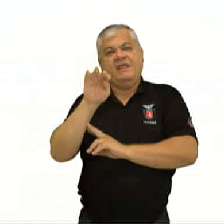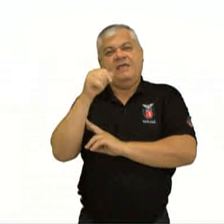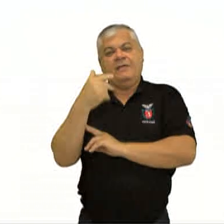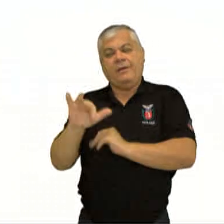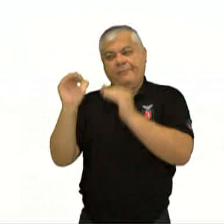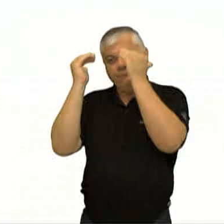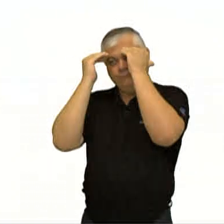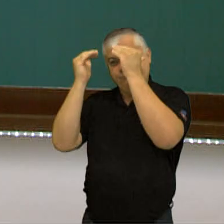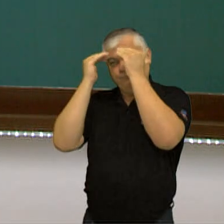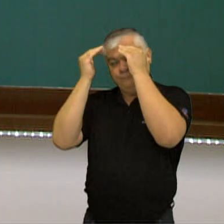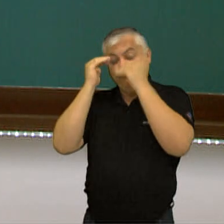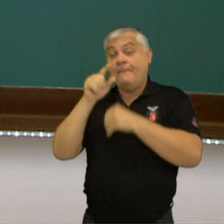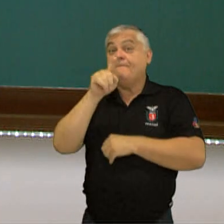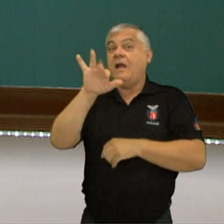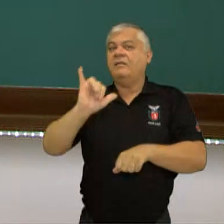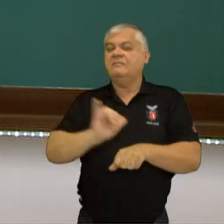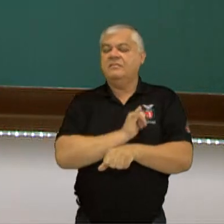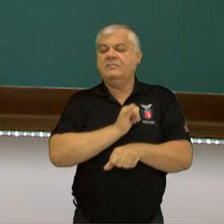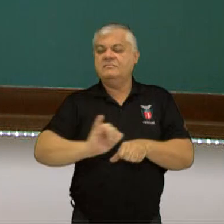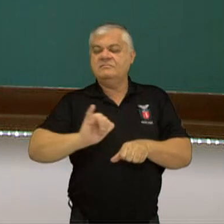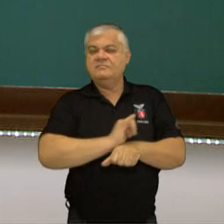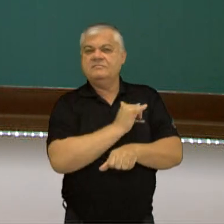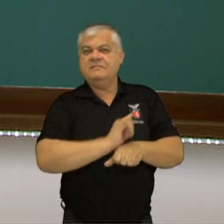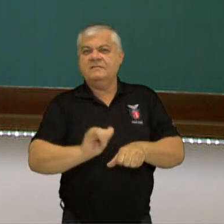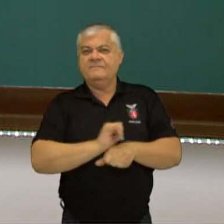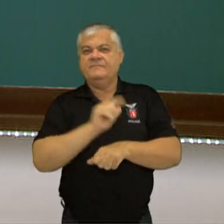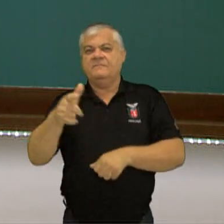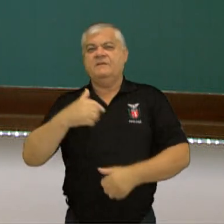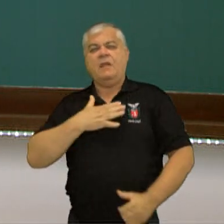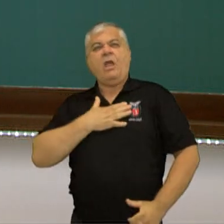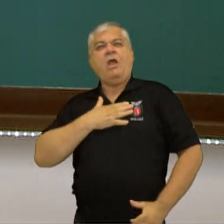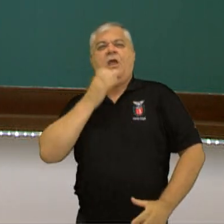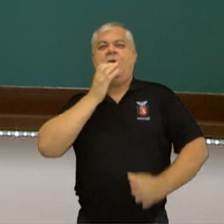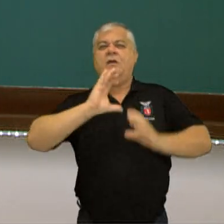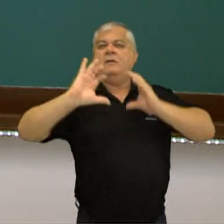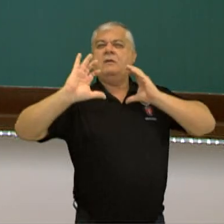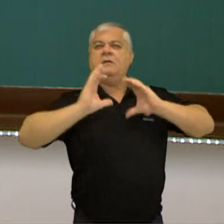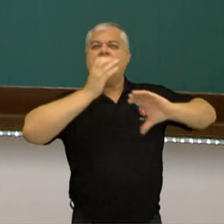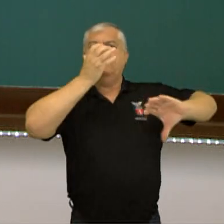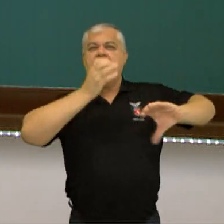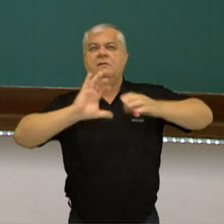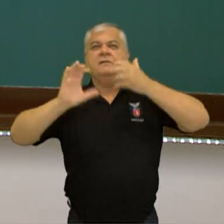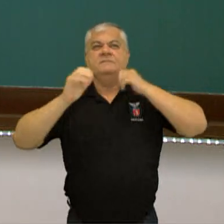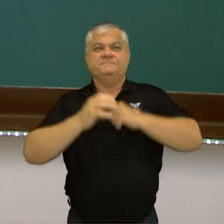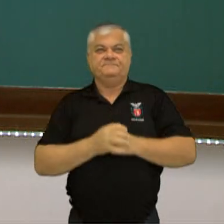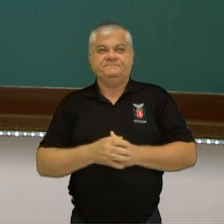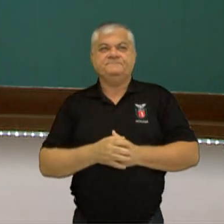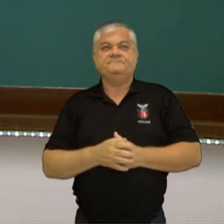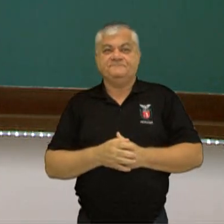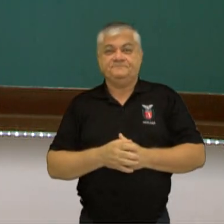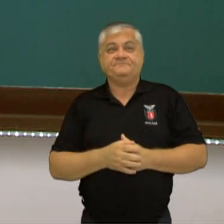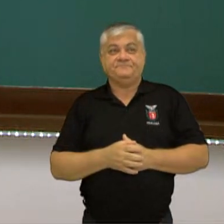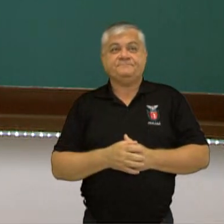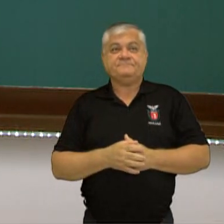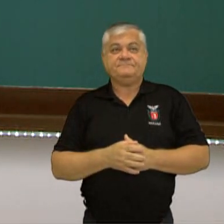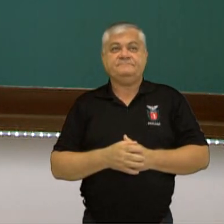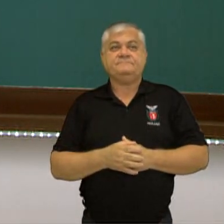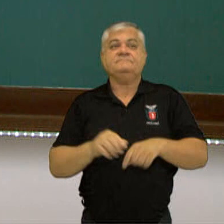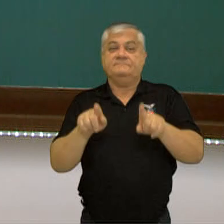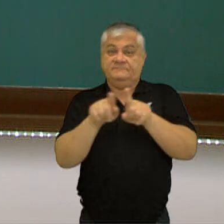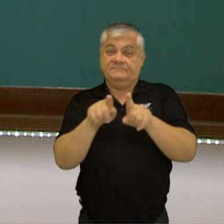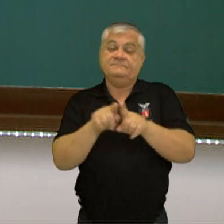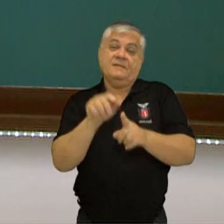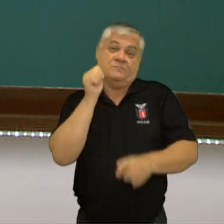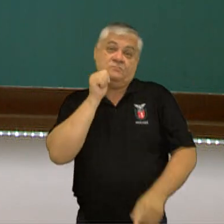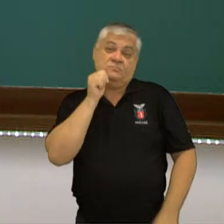de um trapaceiro e cantor, tá? A enamorado, né, Isabela, que às